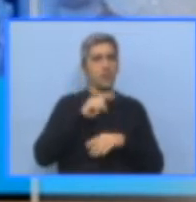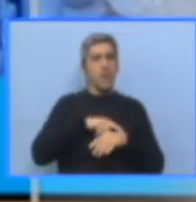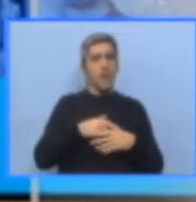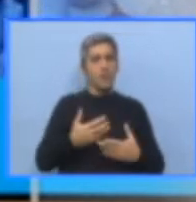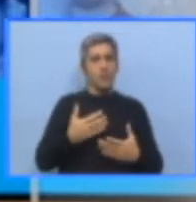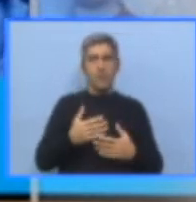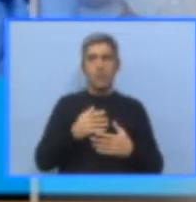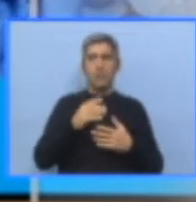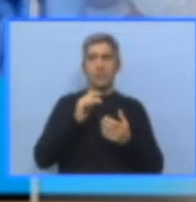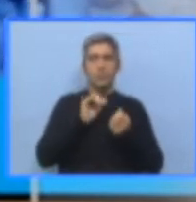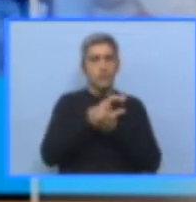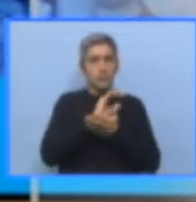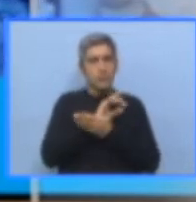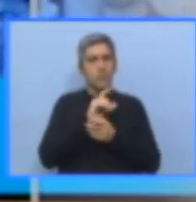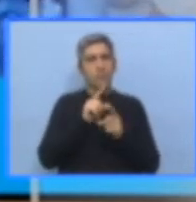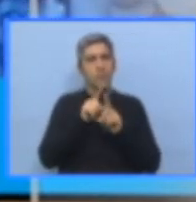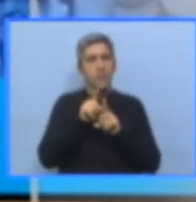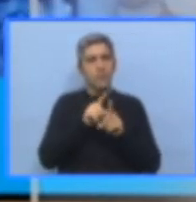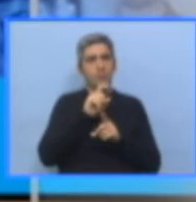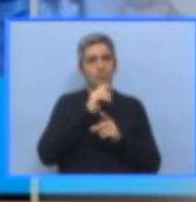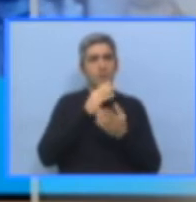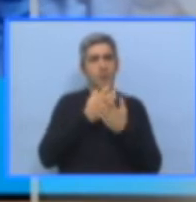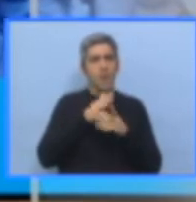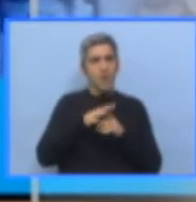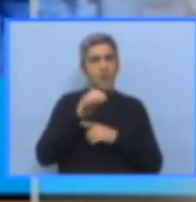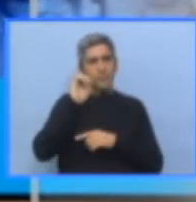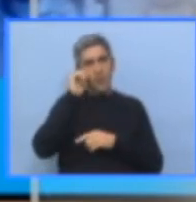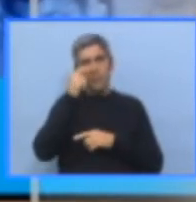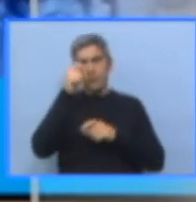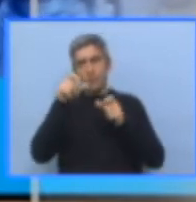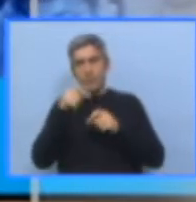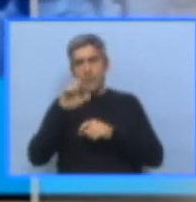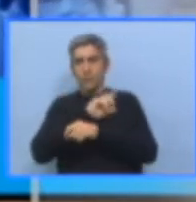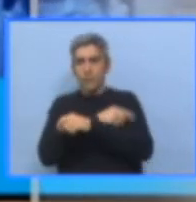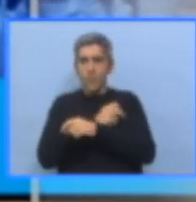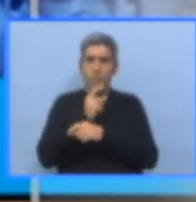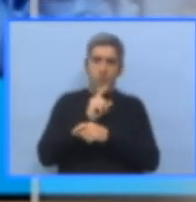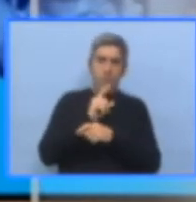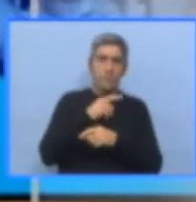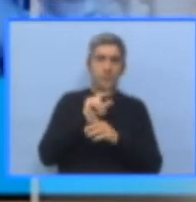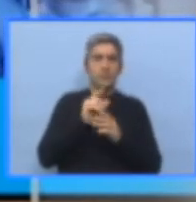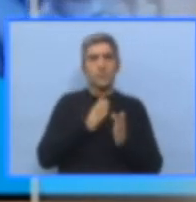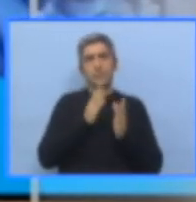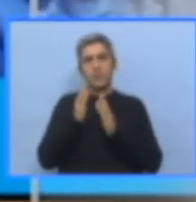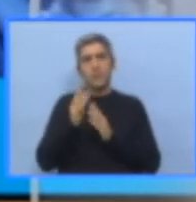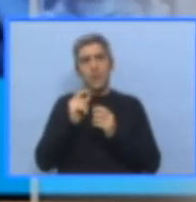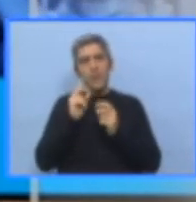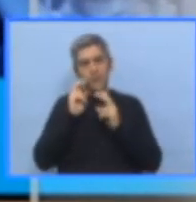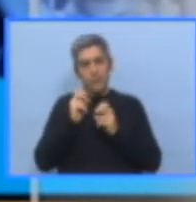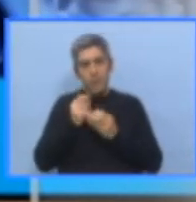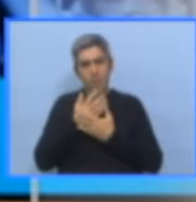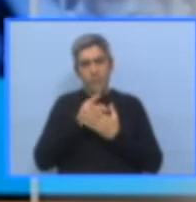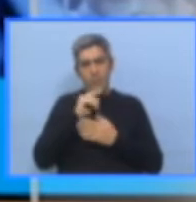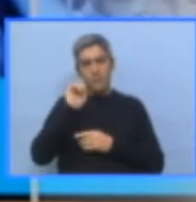mesmo as notícias políticas podem pôr em causa esta ou aquela pessoa com mais poder, mas também há investigações económicas que podem